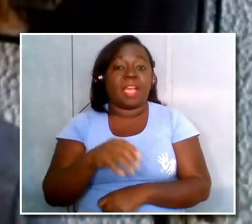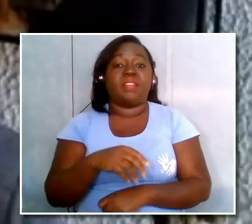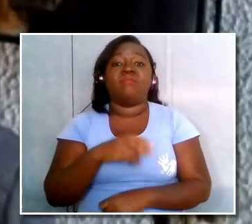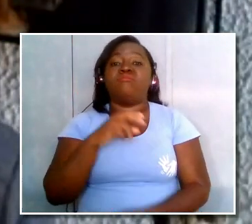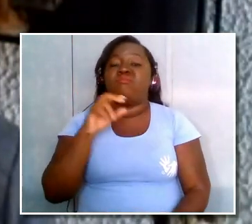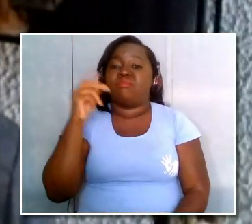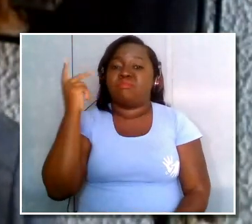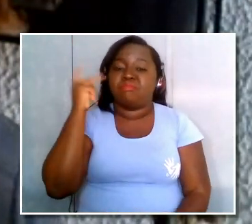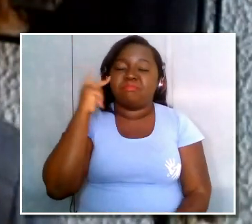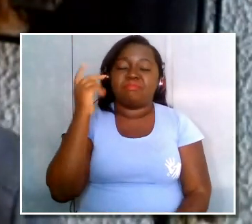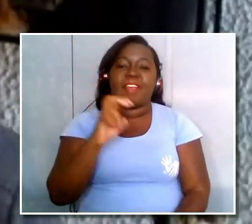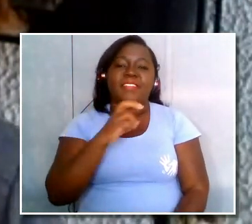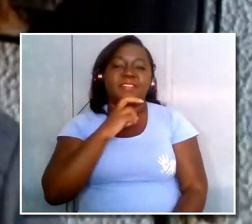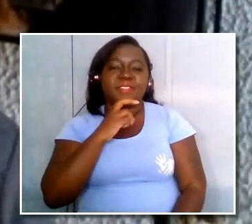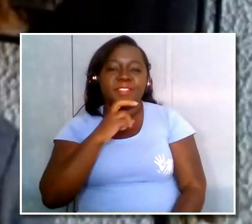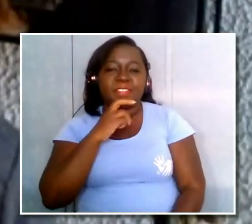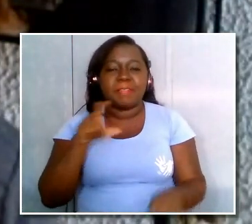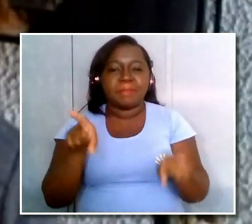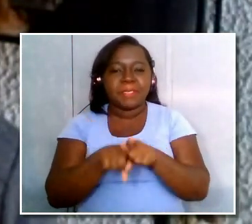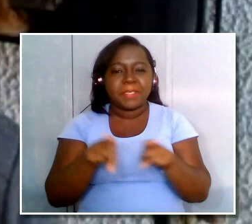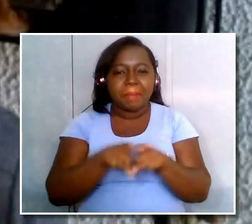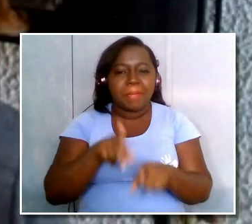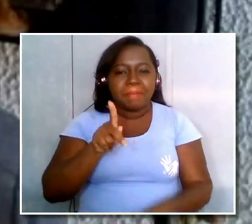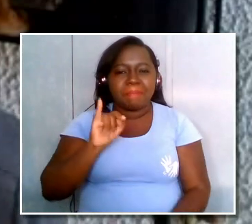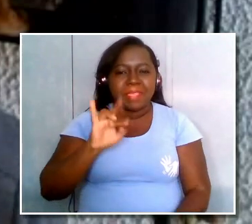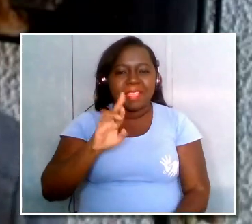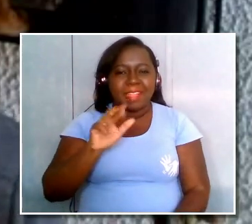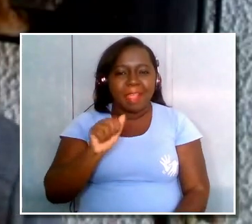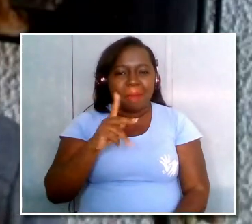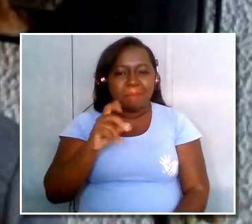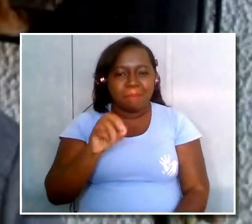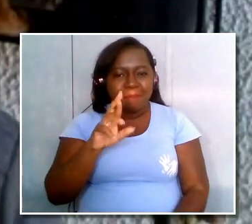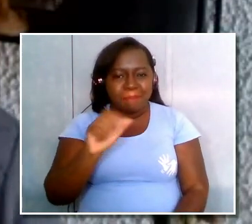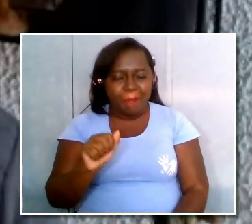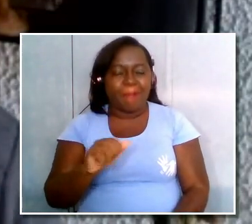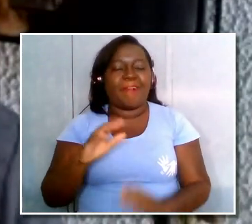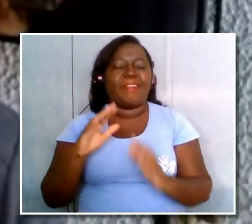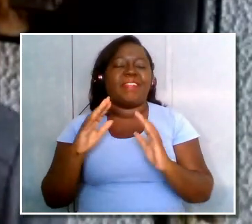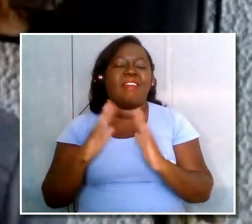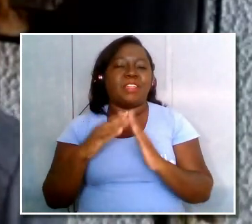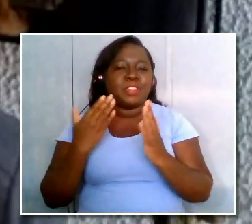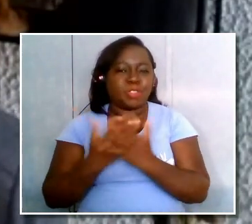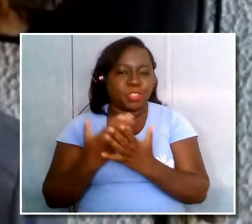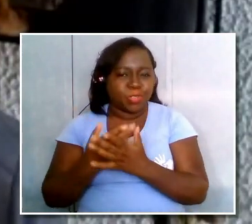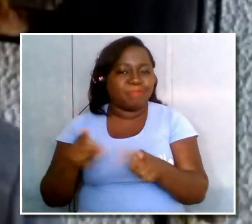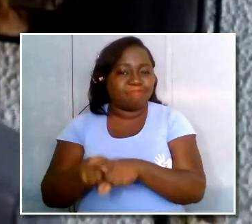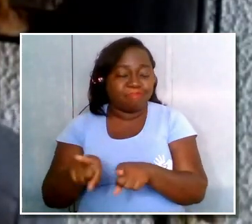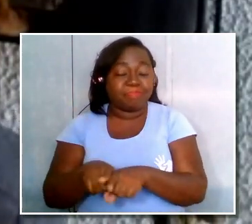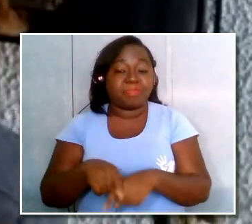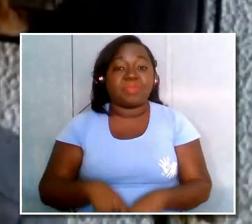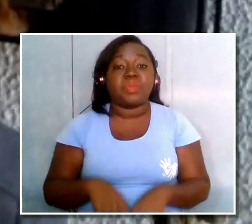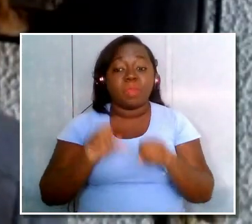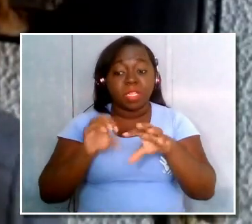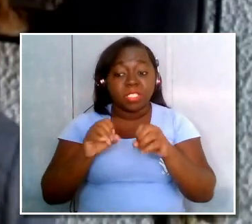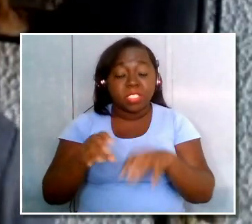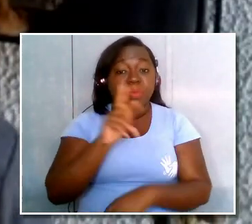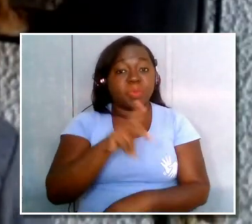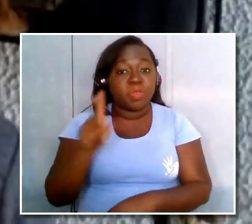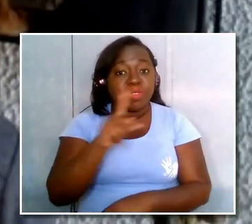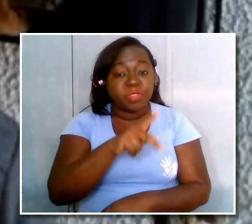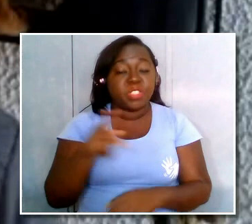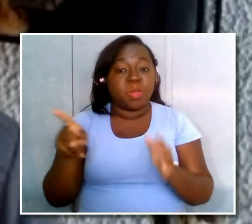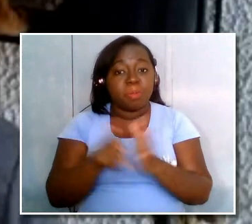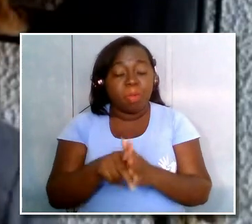Municipal de Salto de Pirapora, em São Paulo também. Formadora de professores da educação infantil e ensino fundamental 1,